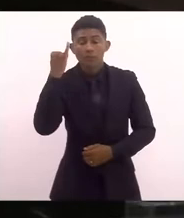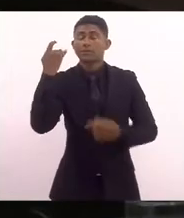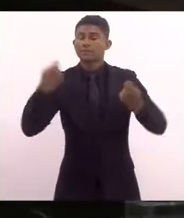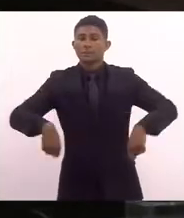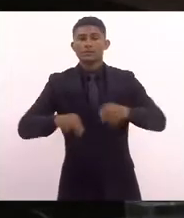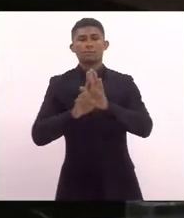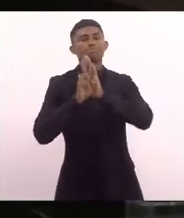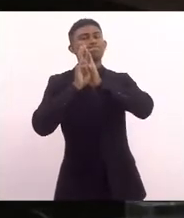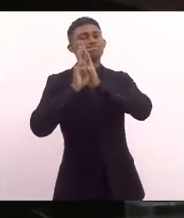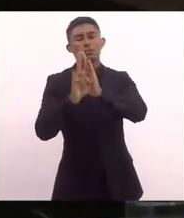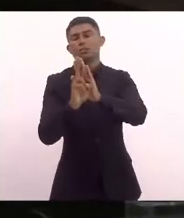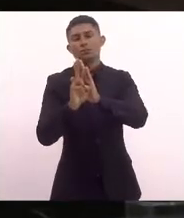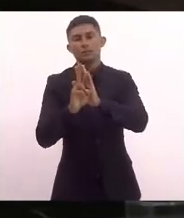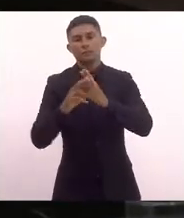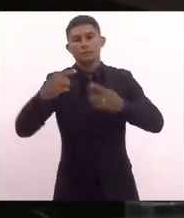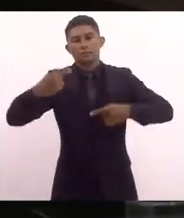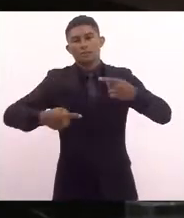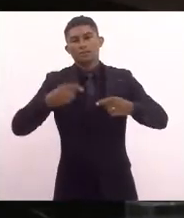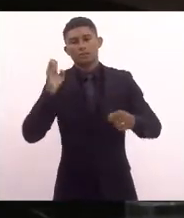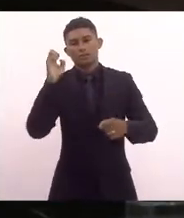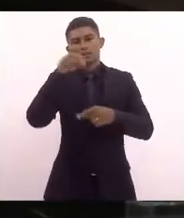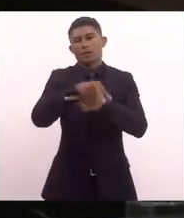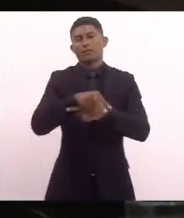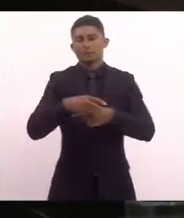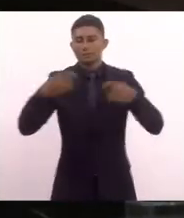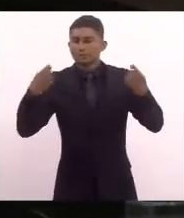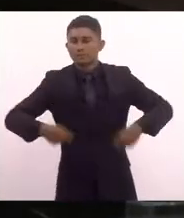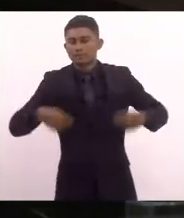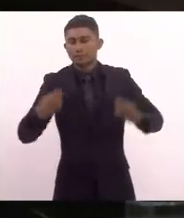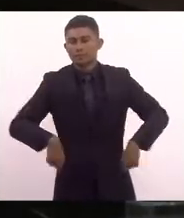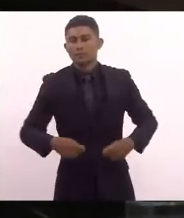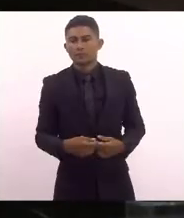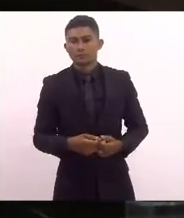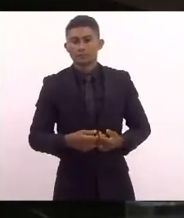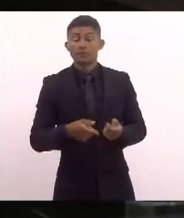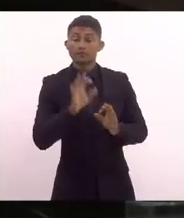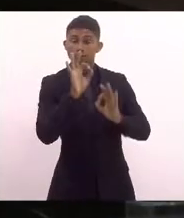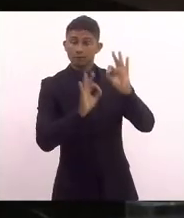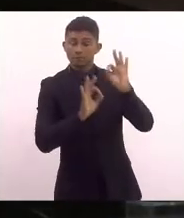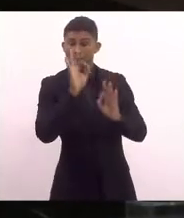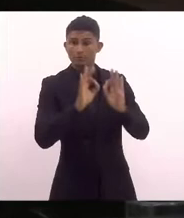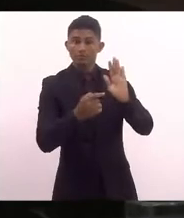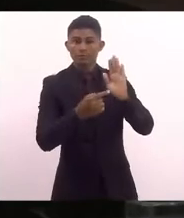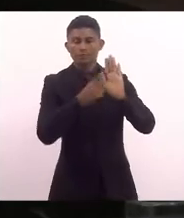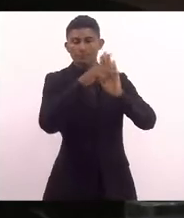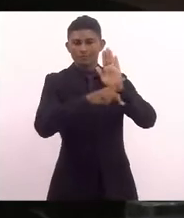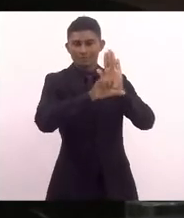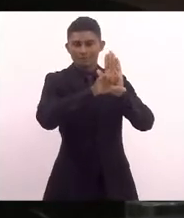representação nesses locais. Projeto 24, 25,